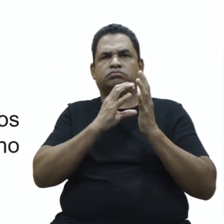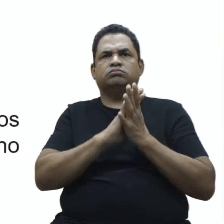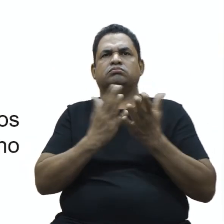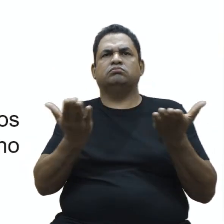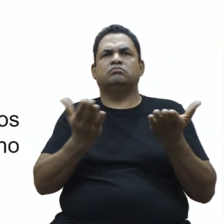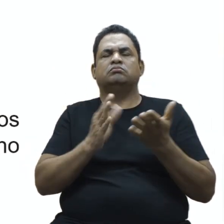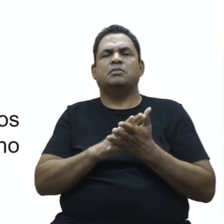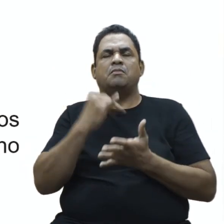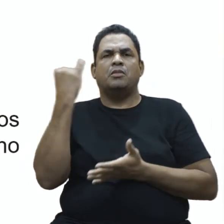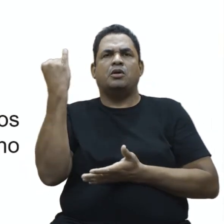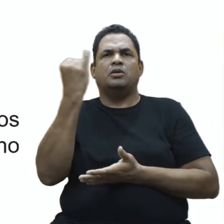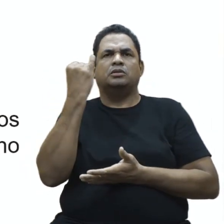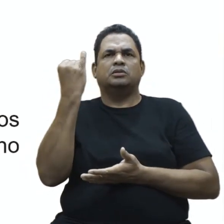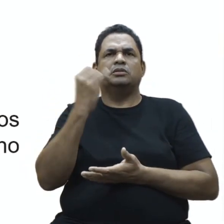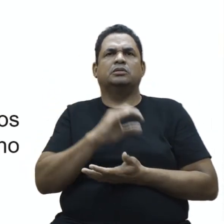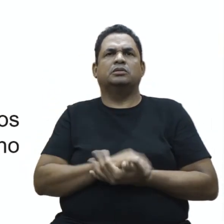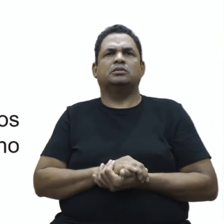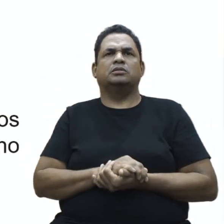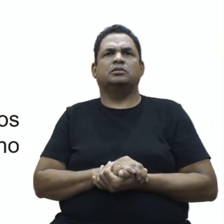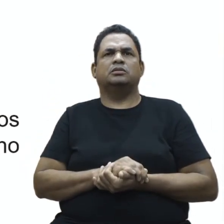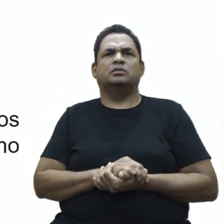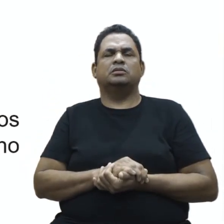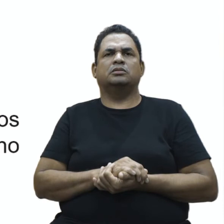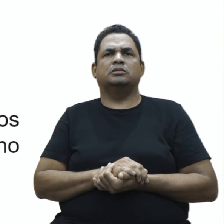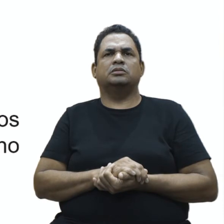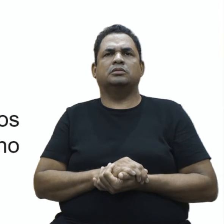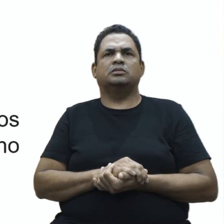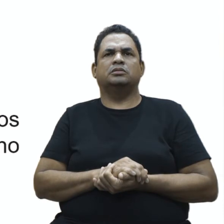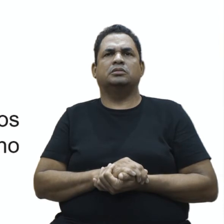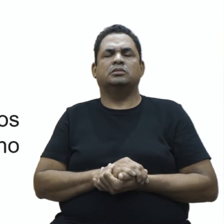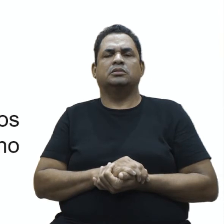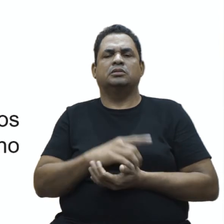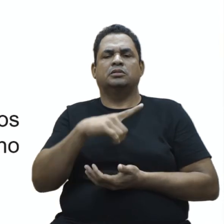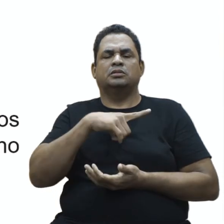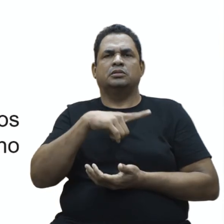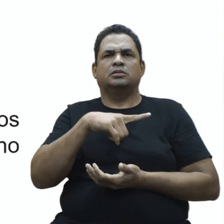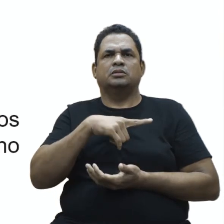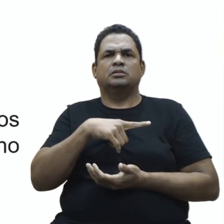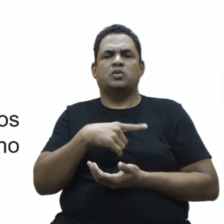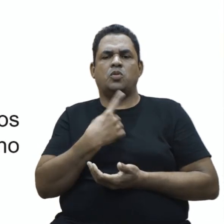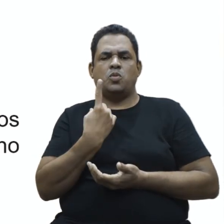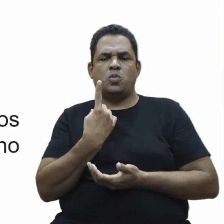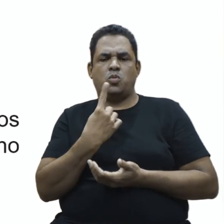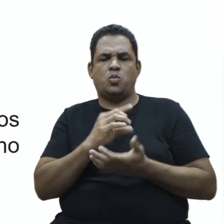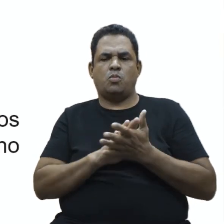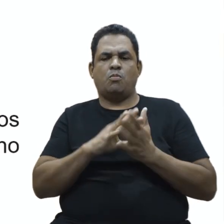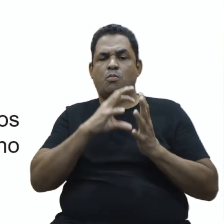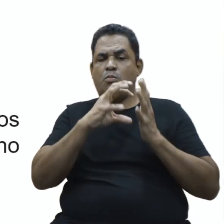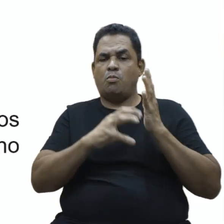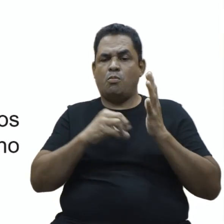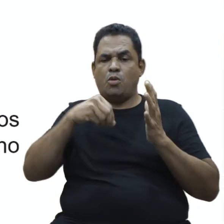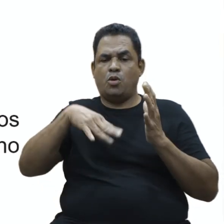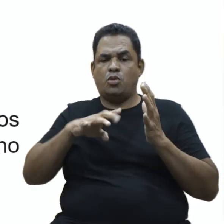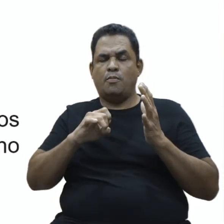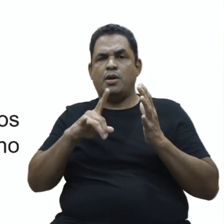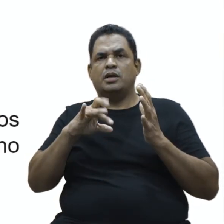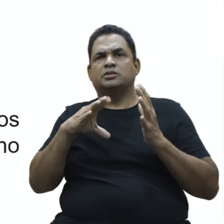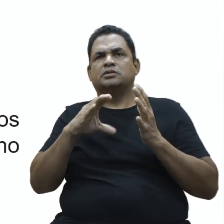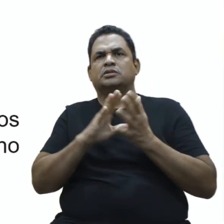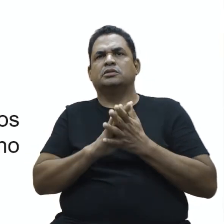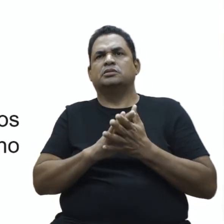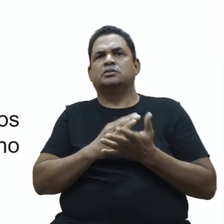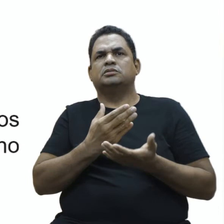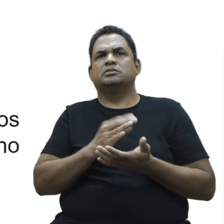também, pessoal. Então, olha só, nós temos o sistema monopartidário, bipartidário